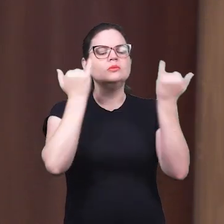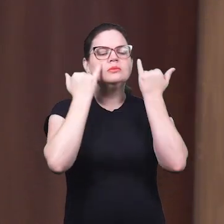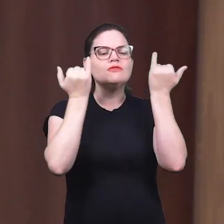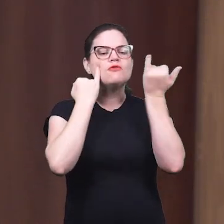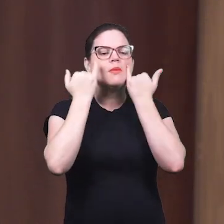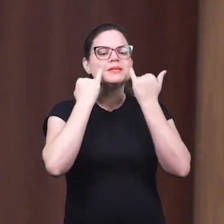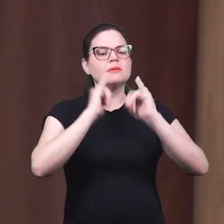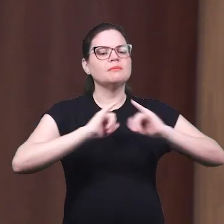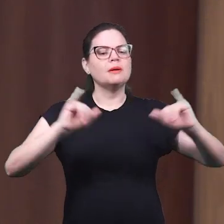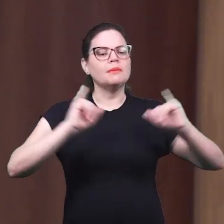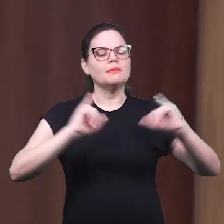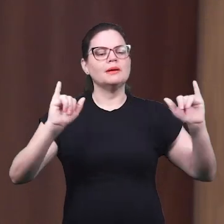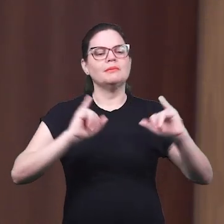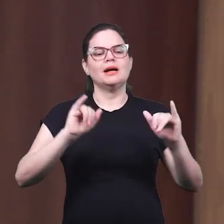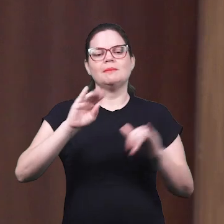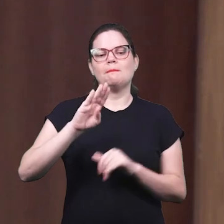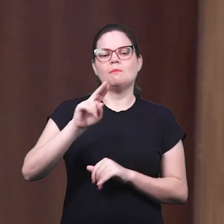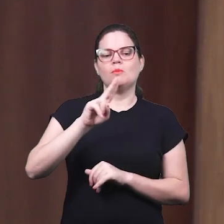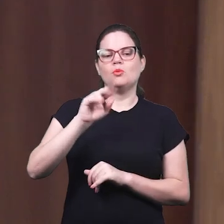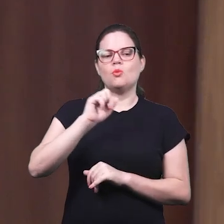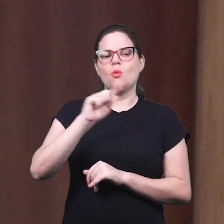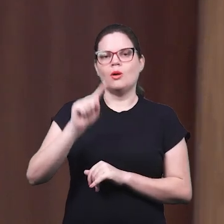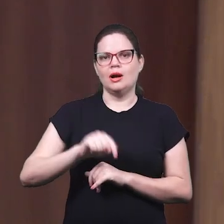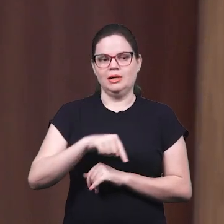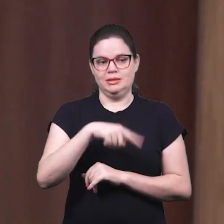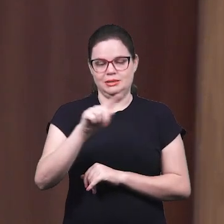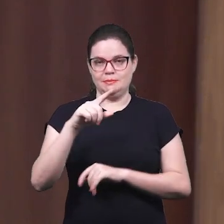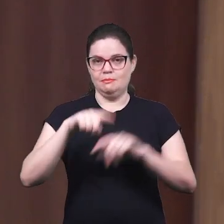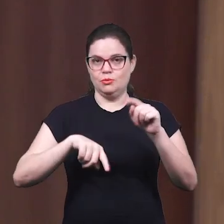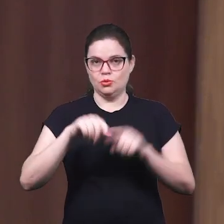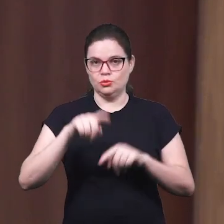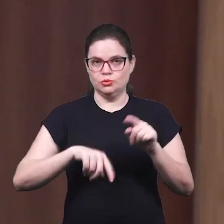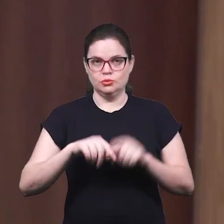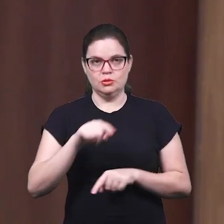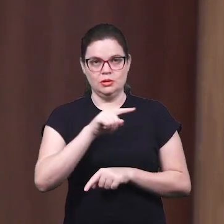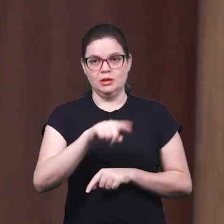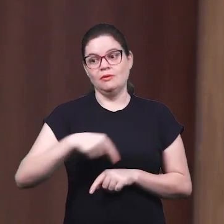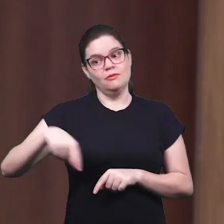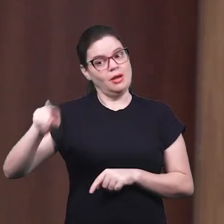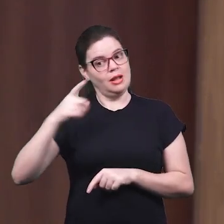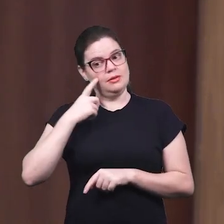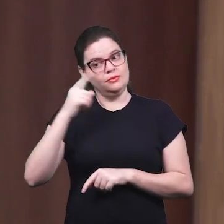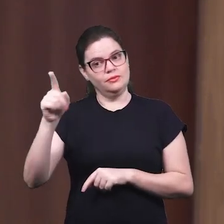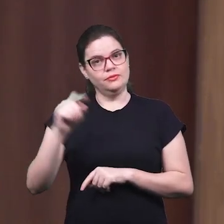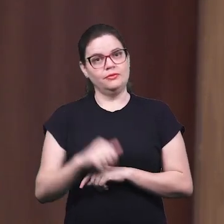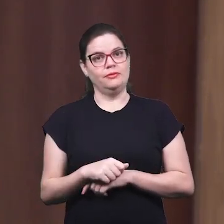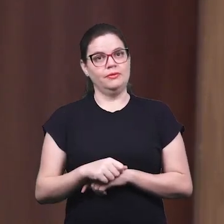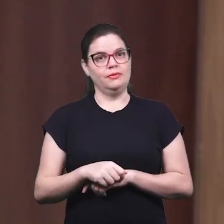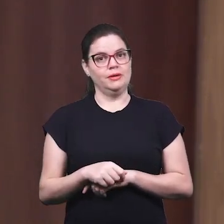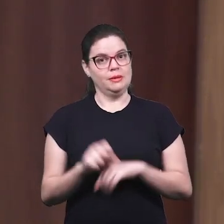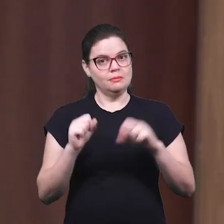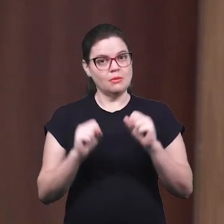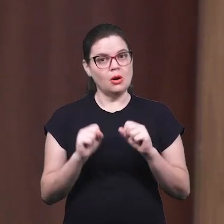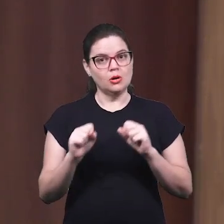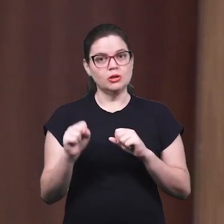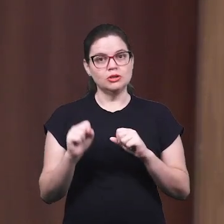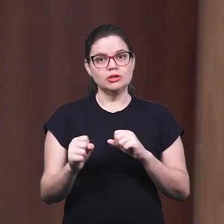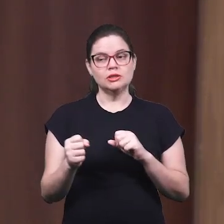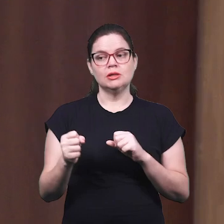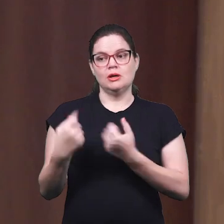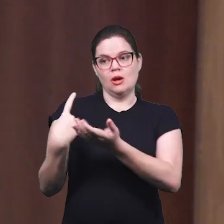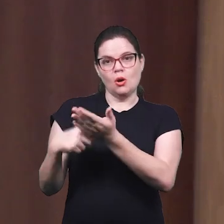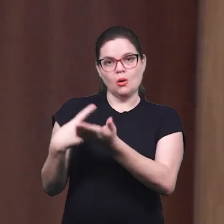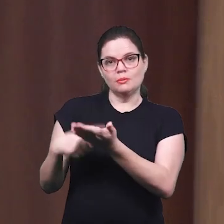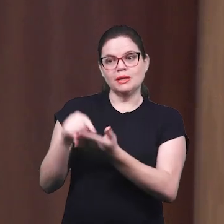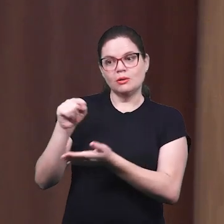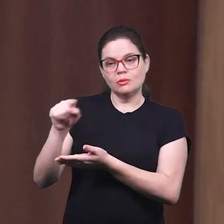Moinho Buás, só tinha naquela época Moinho Buás. Eles vão lançar um produto, você pode lá pegar uma publicidade, um anúncio lá. Eu